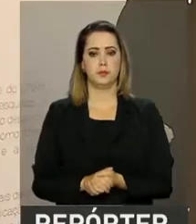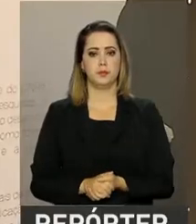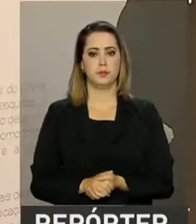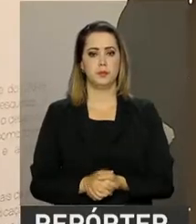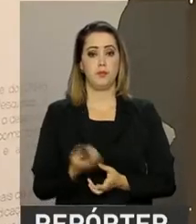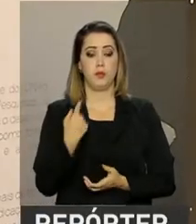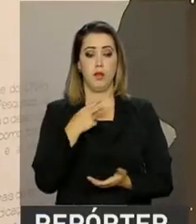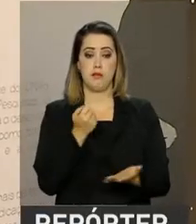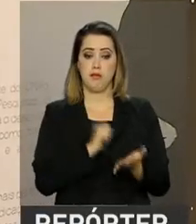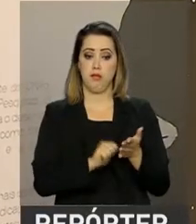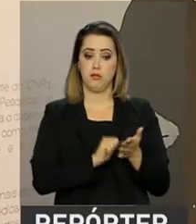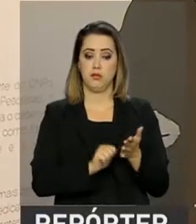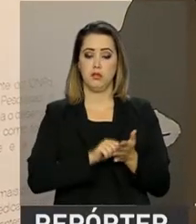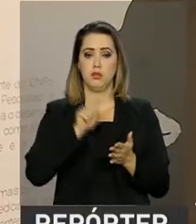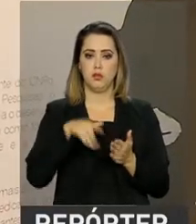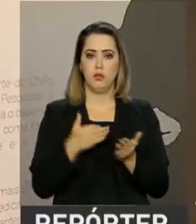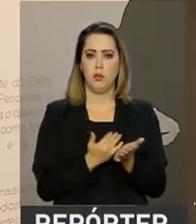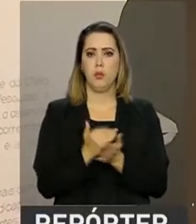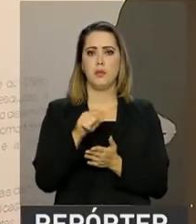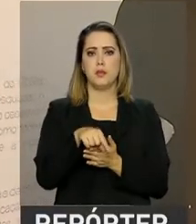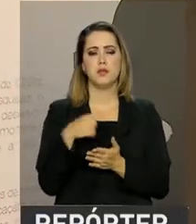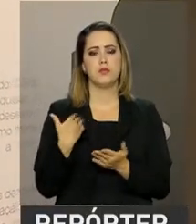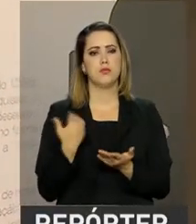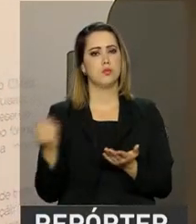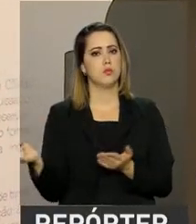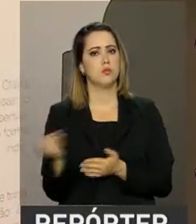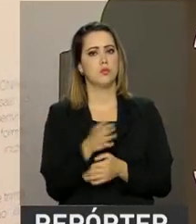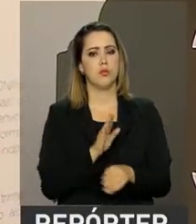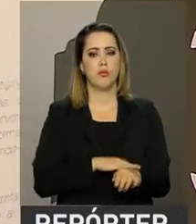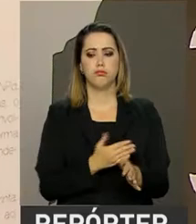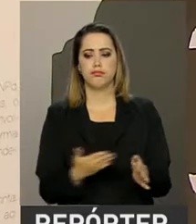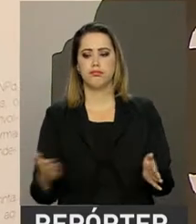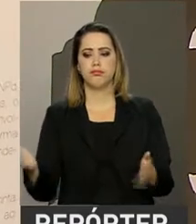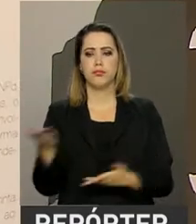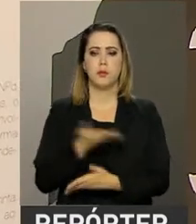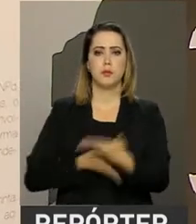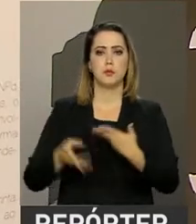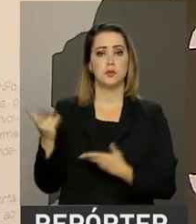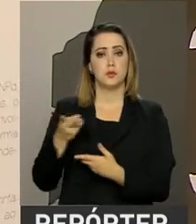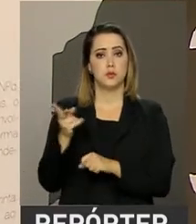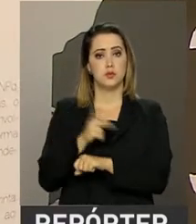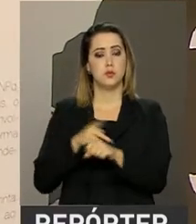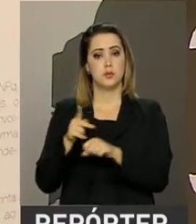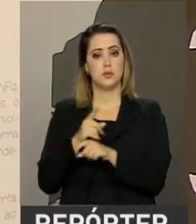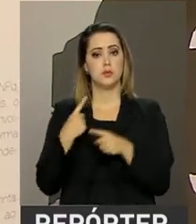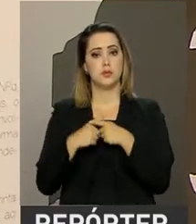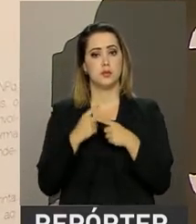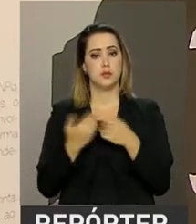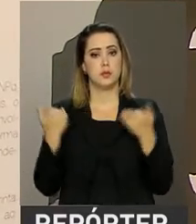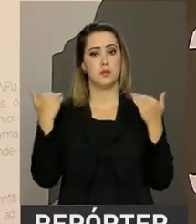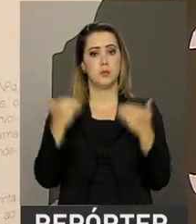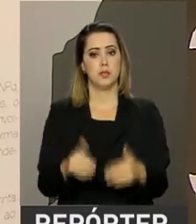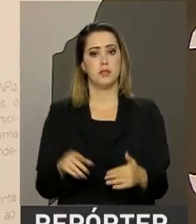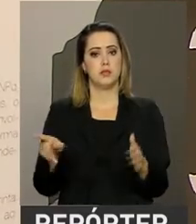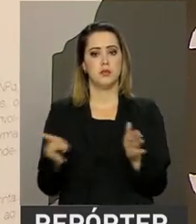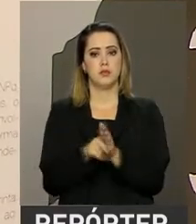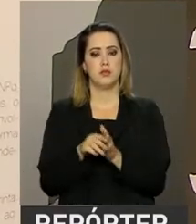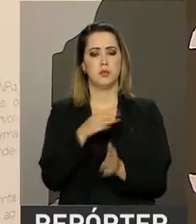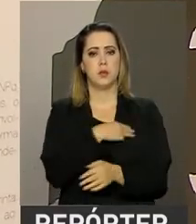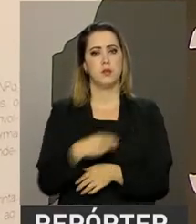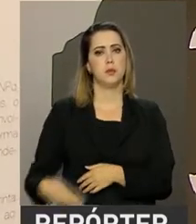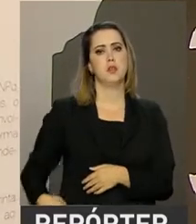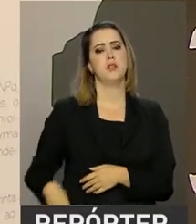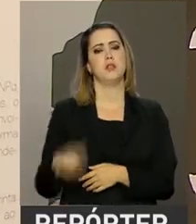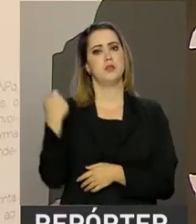esse memorando é o ponto de largada nesta nova fase das relações entre os dois países haja vista a presença do próprio ministro da argentina